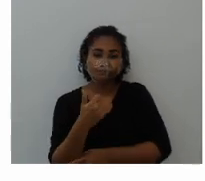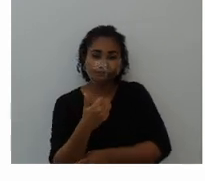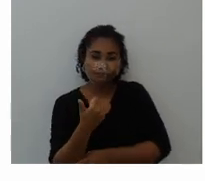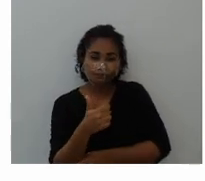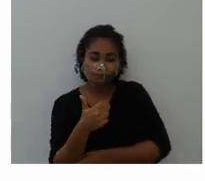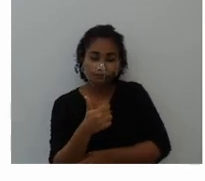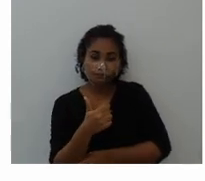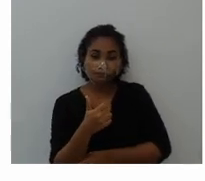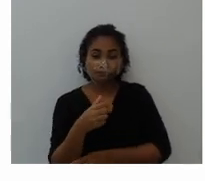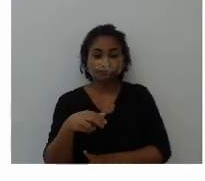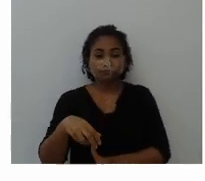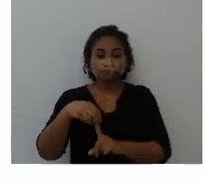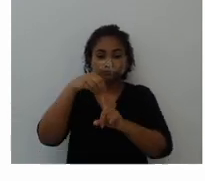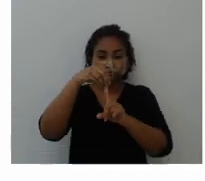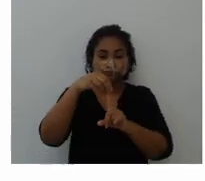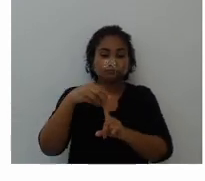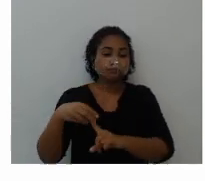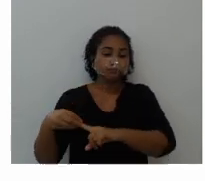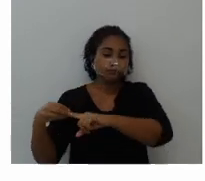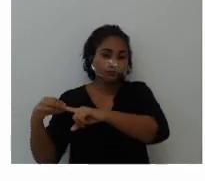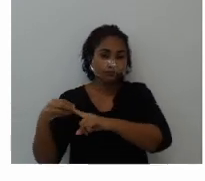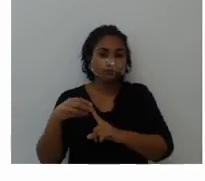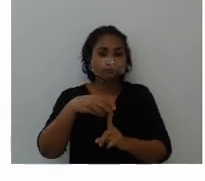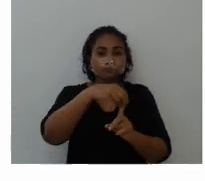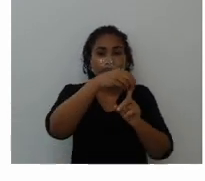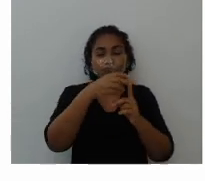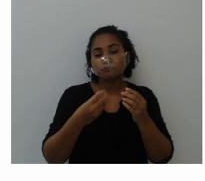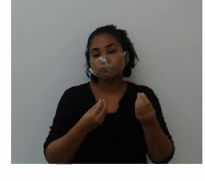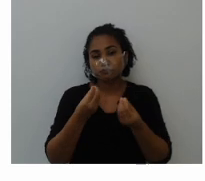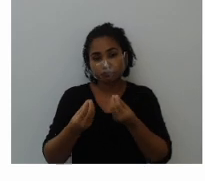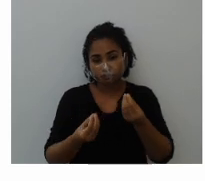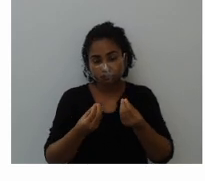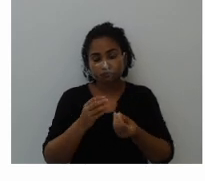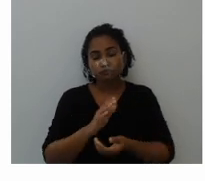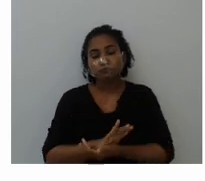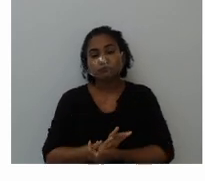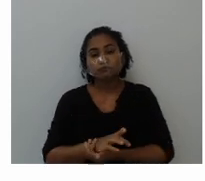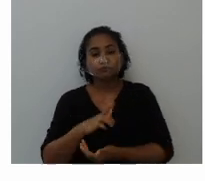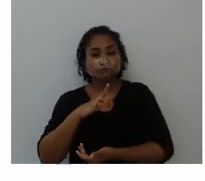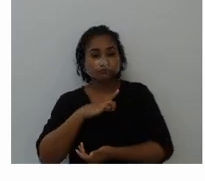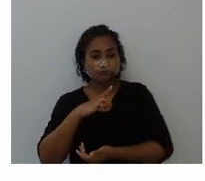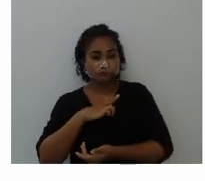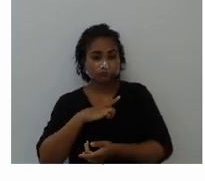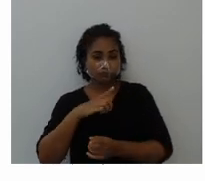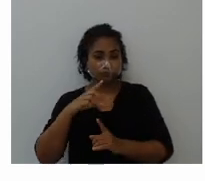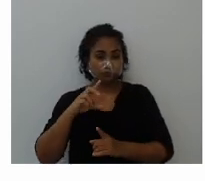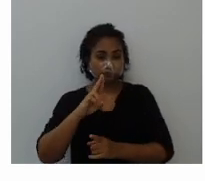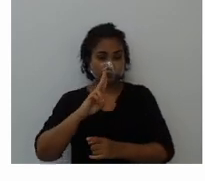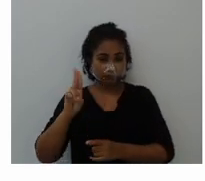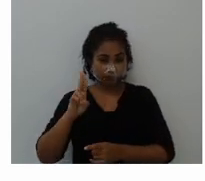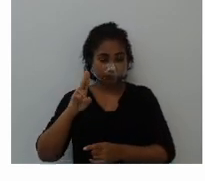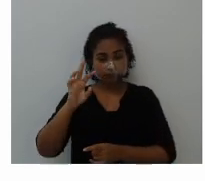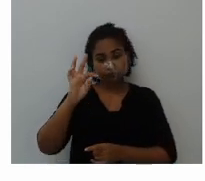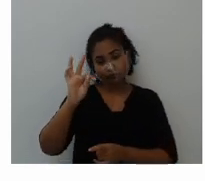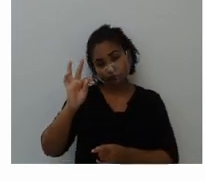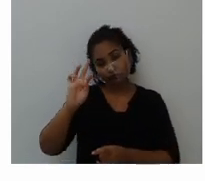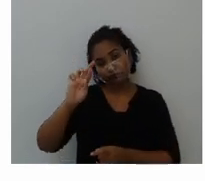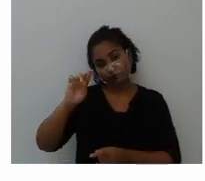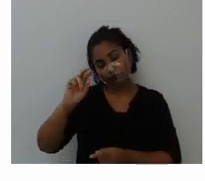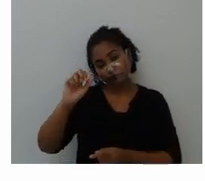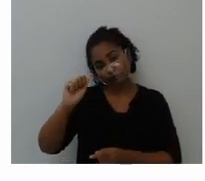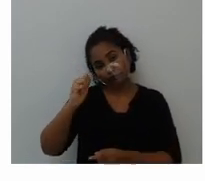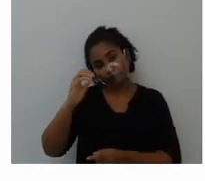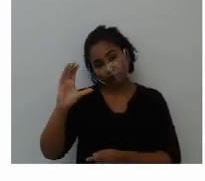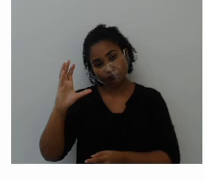individual das três forças que estão agindo sobre o caixote. Você tem uma tração, que eu estou chamando de